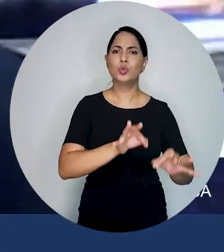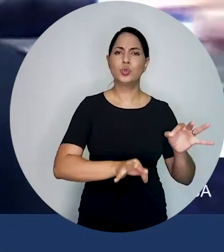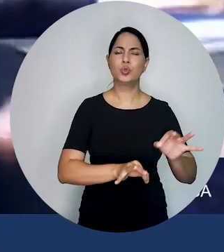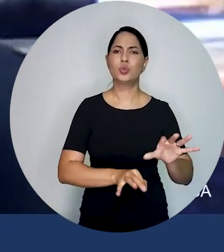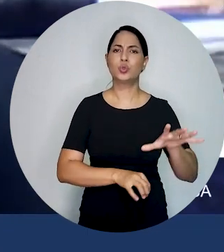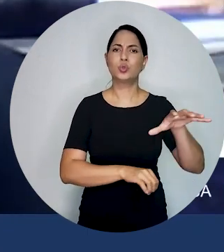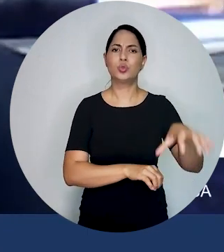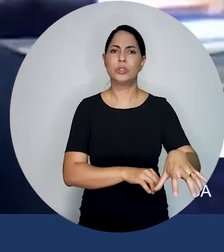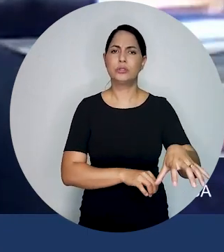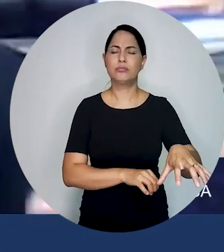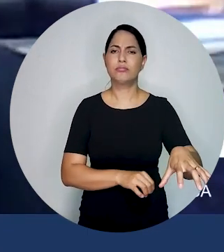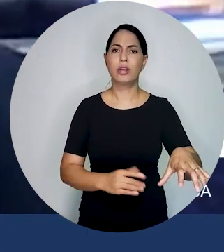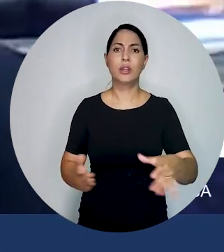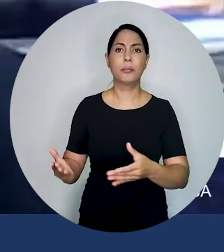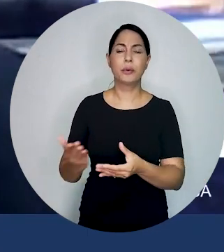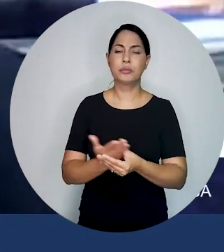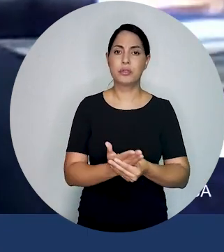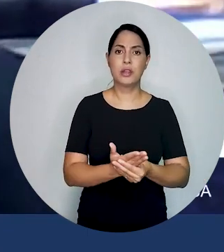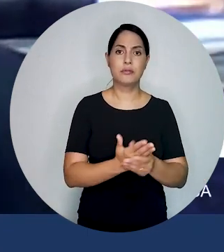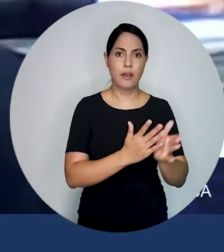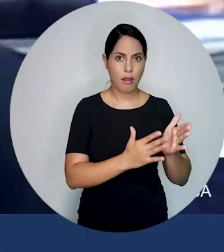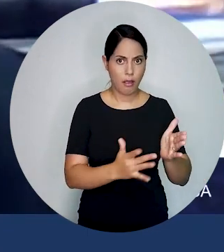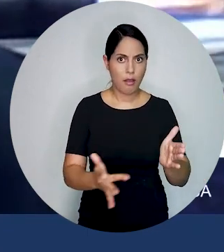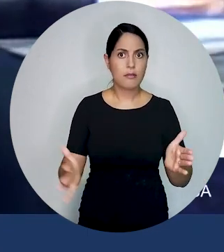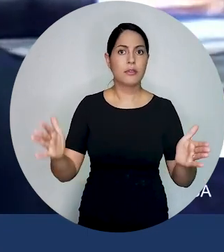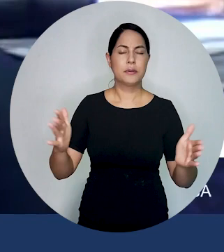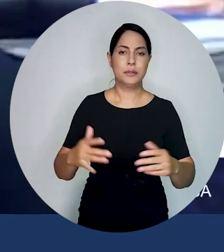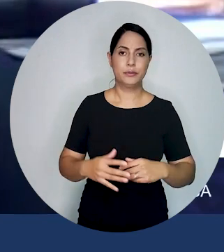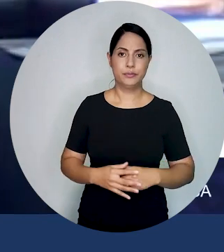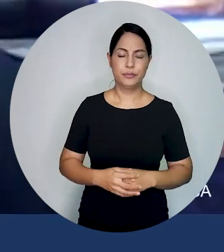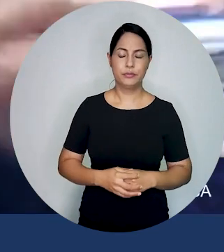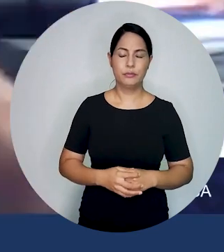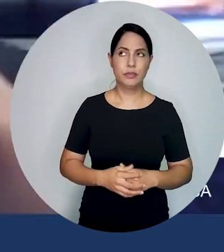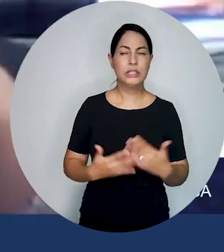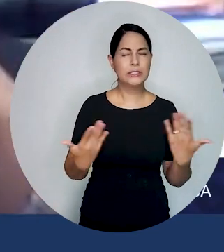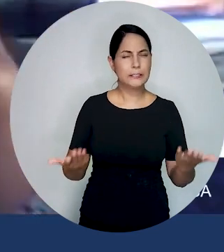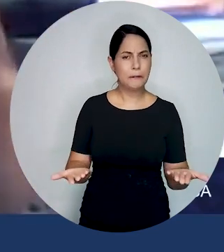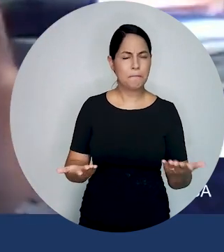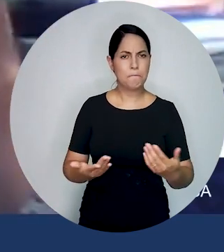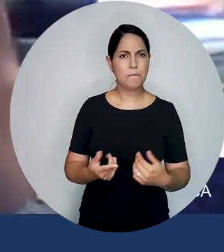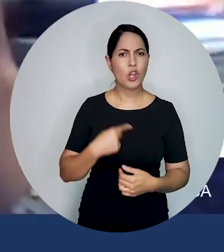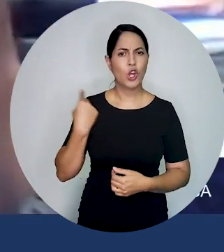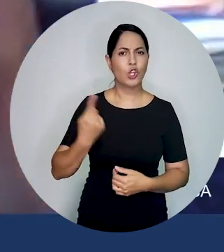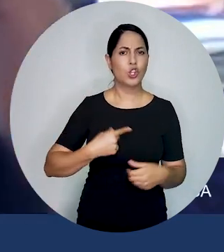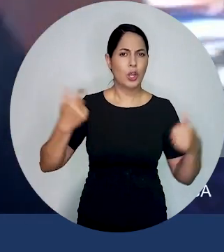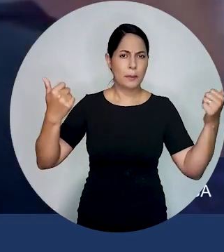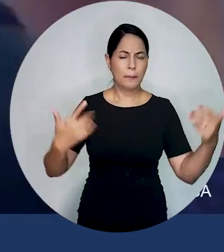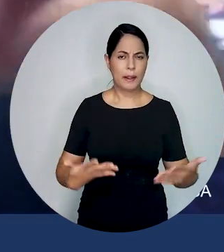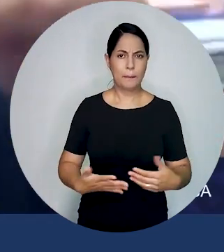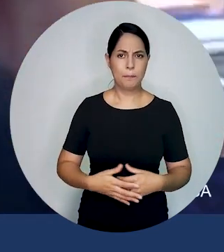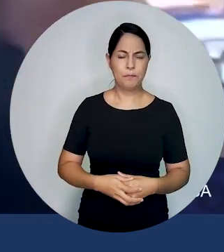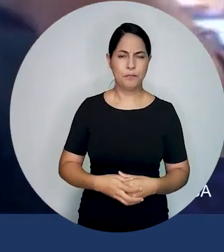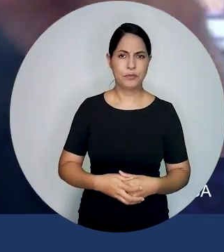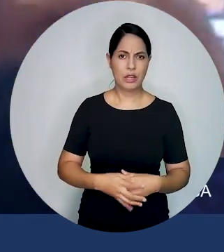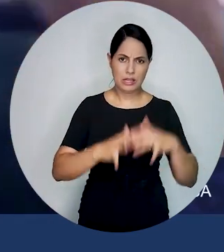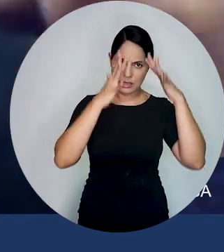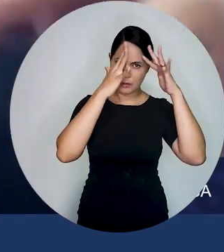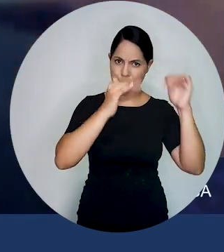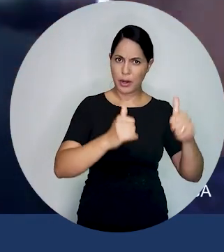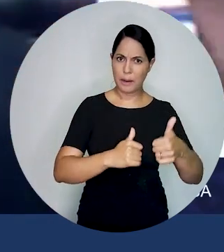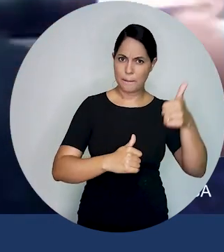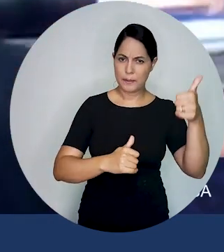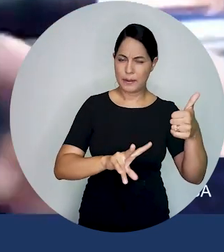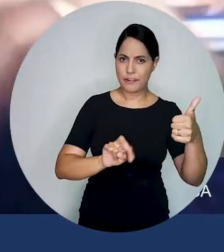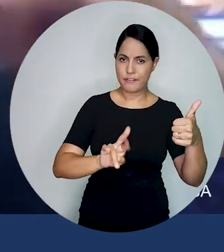juízo perante o qual um processo deve se desenvolver. Então, dizer que o juízo da primeira